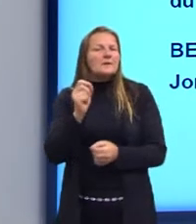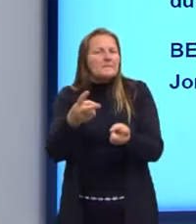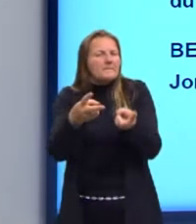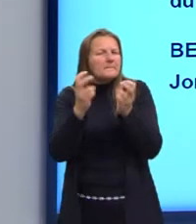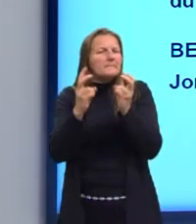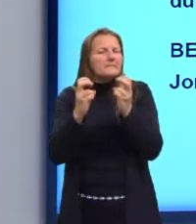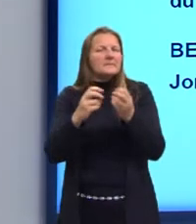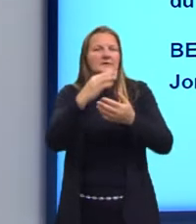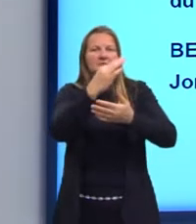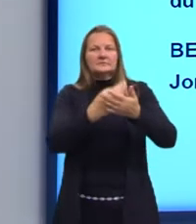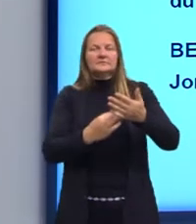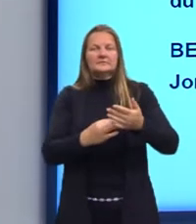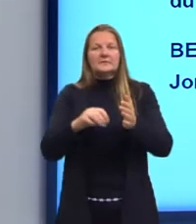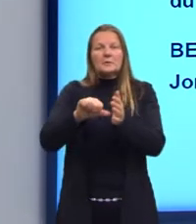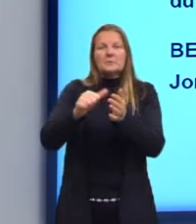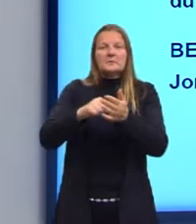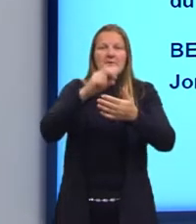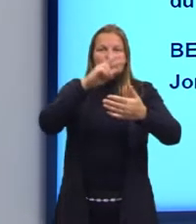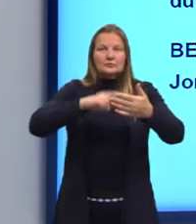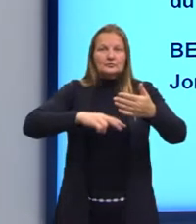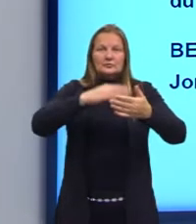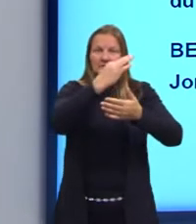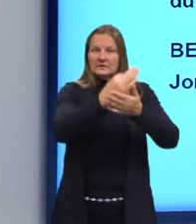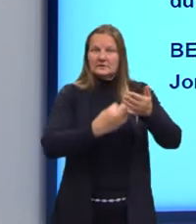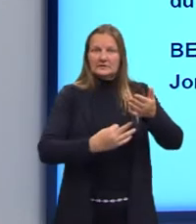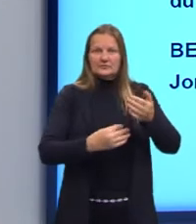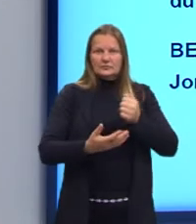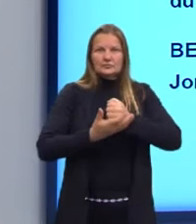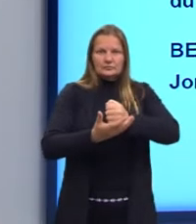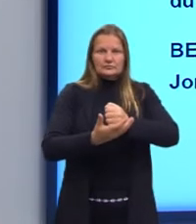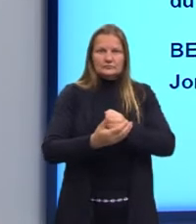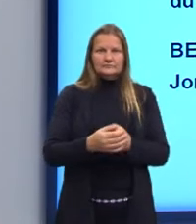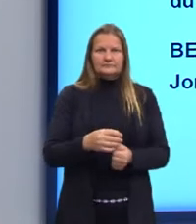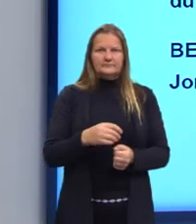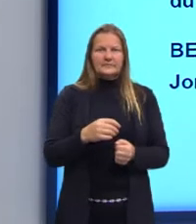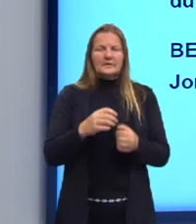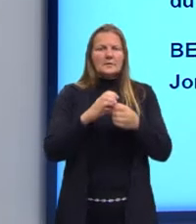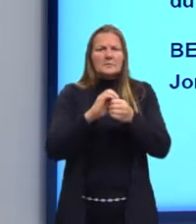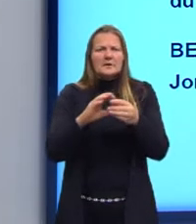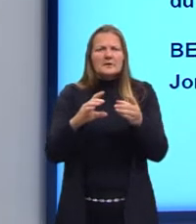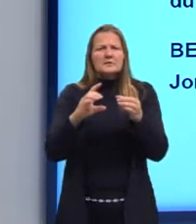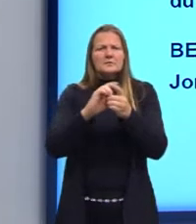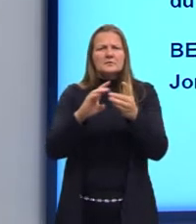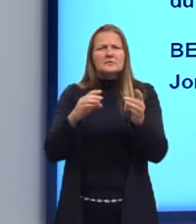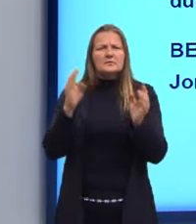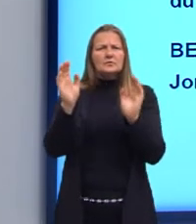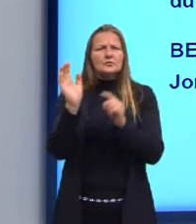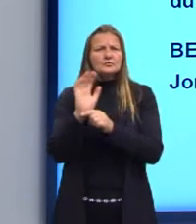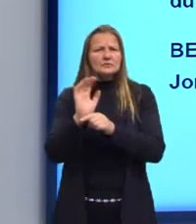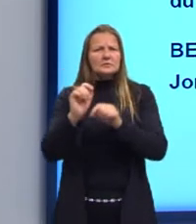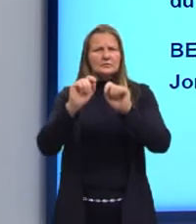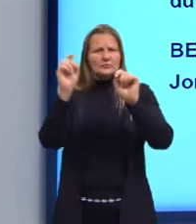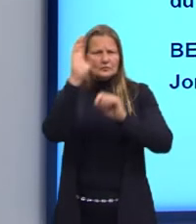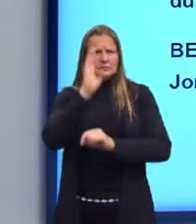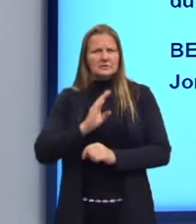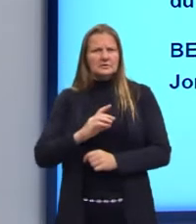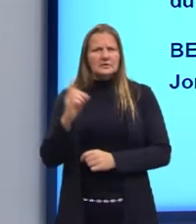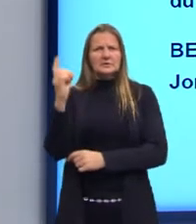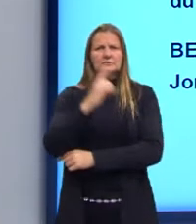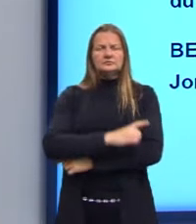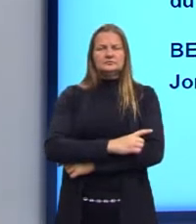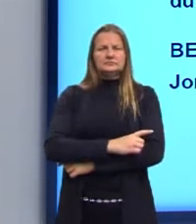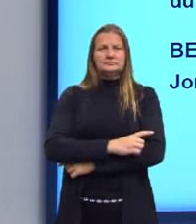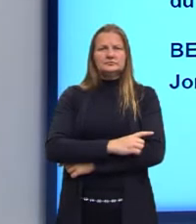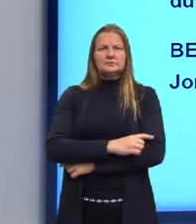esses textos no primeiro texto de apoio então para a democratização do acesso ao cinema no Brasil no dia